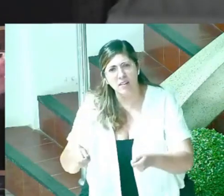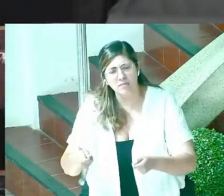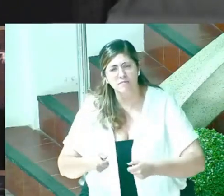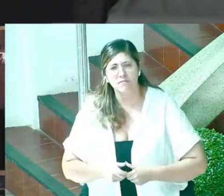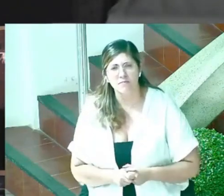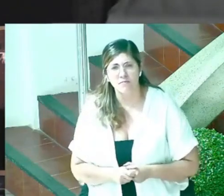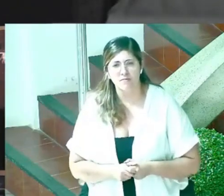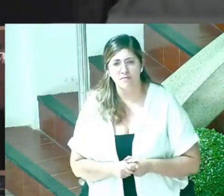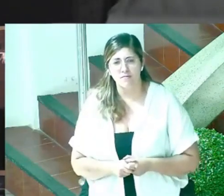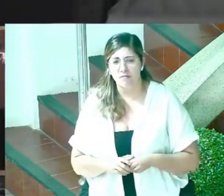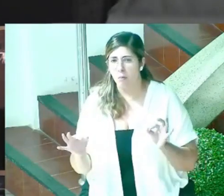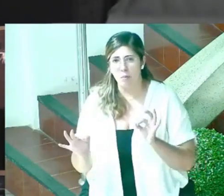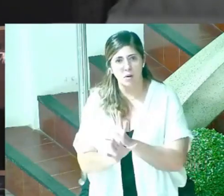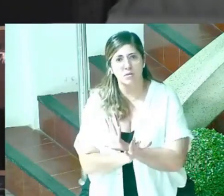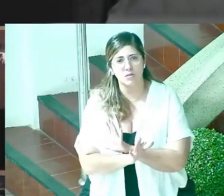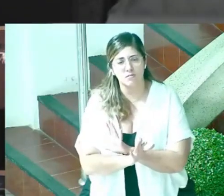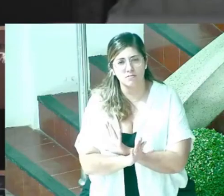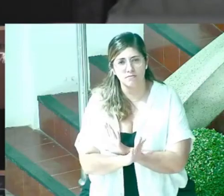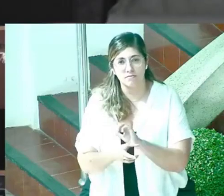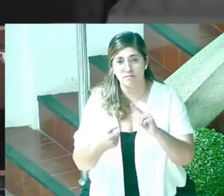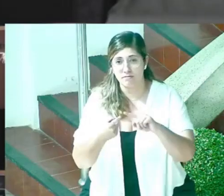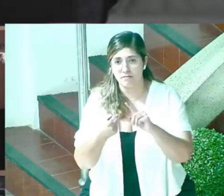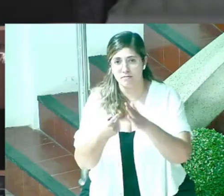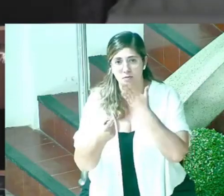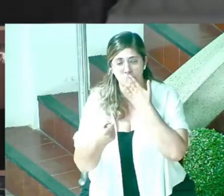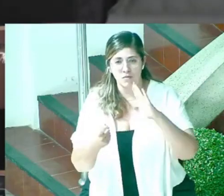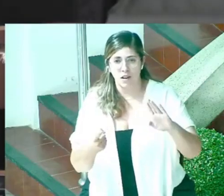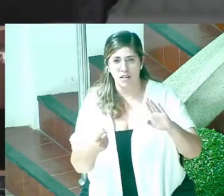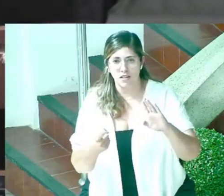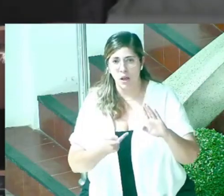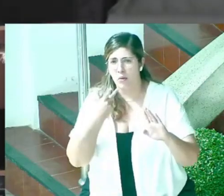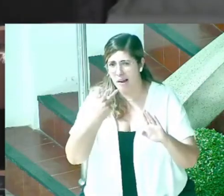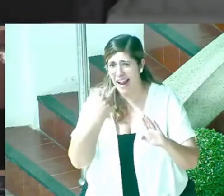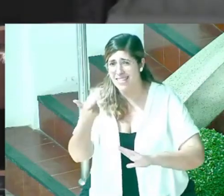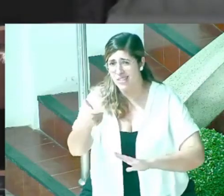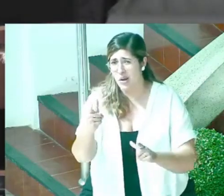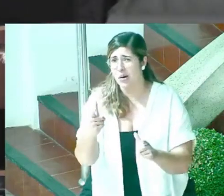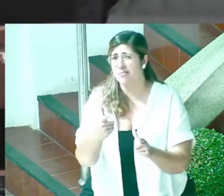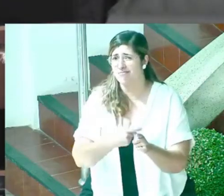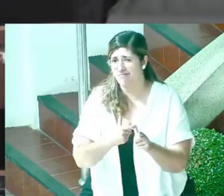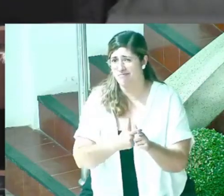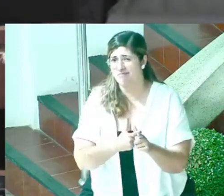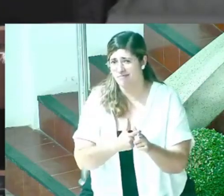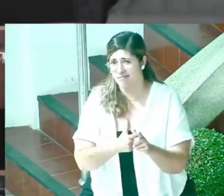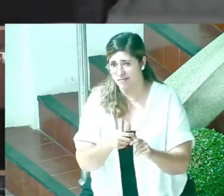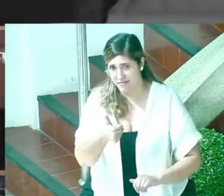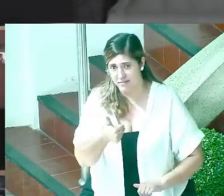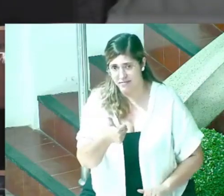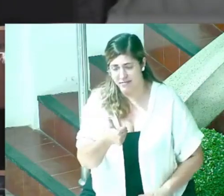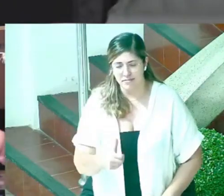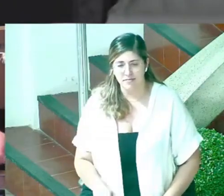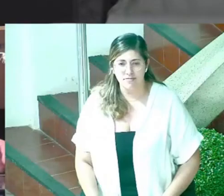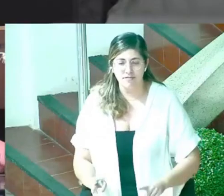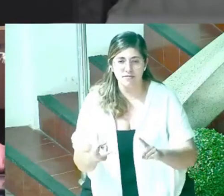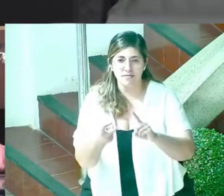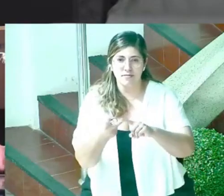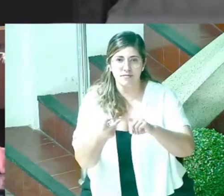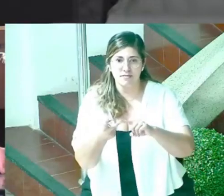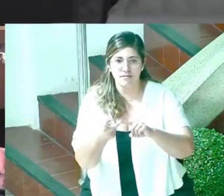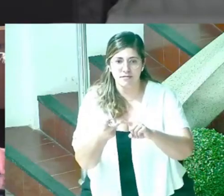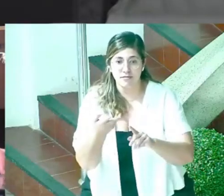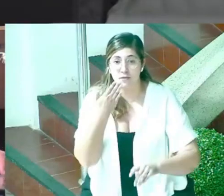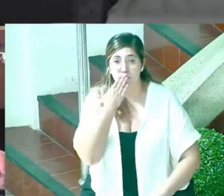ou por nós a outra pessoa. A prática de cancelar um débito serve como uma